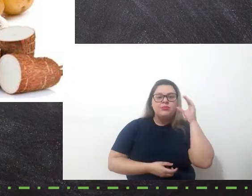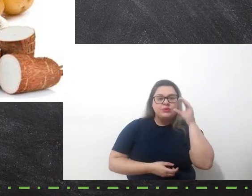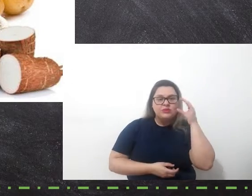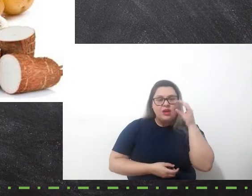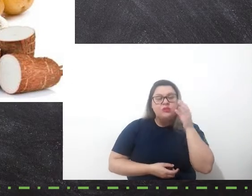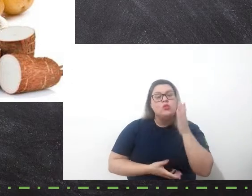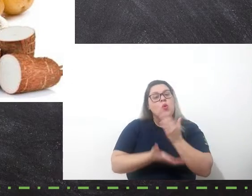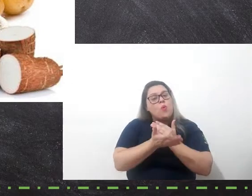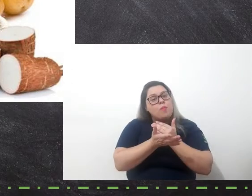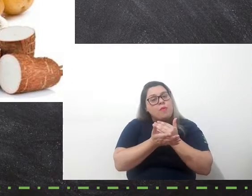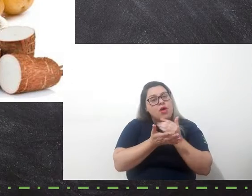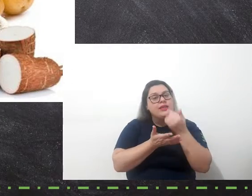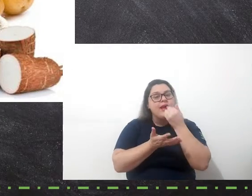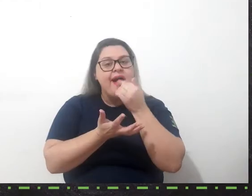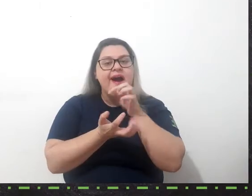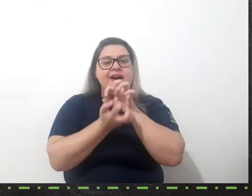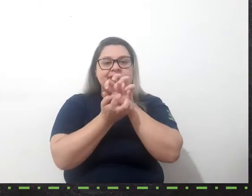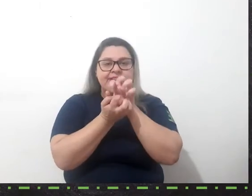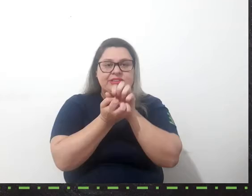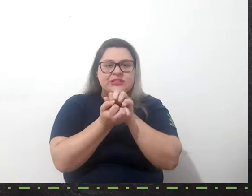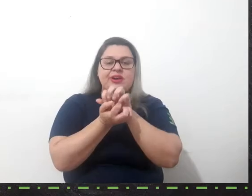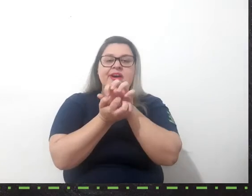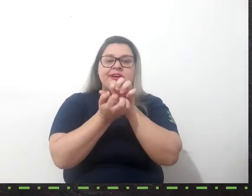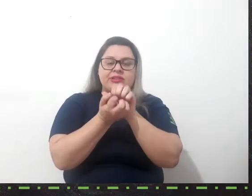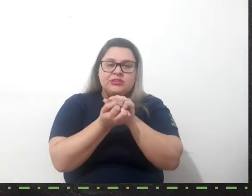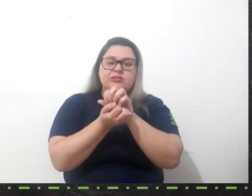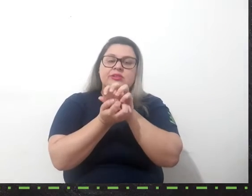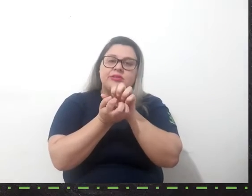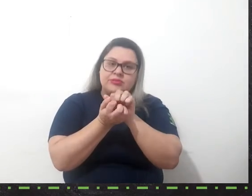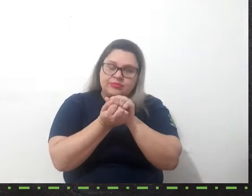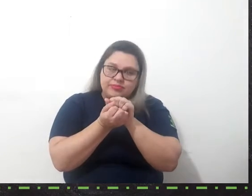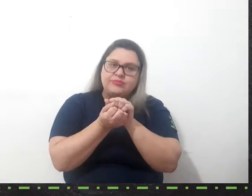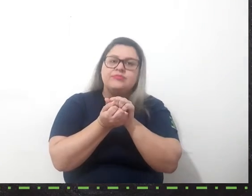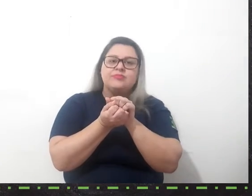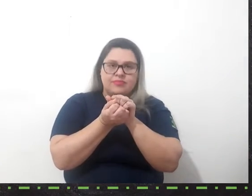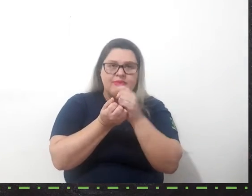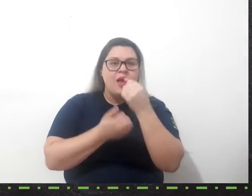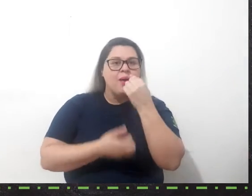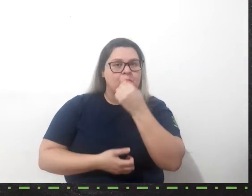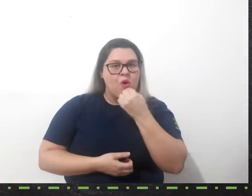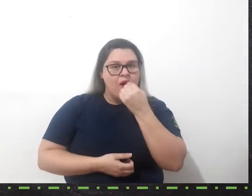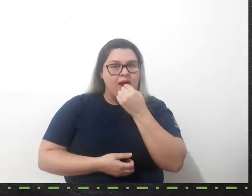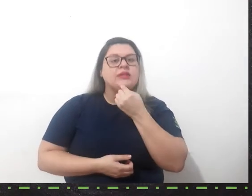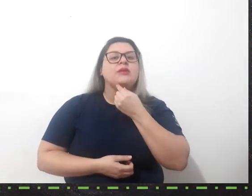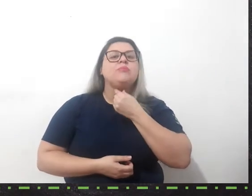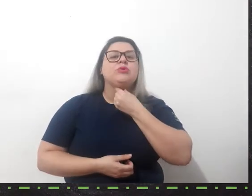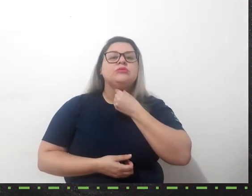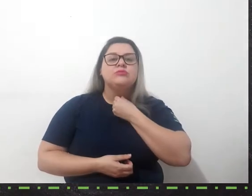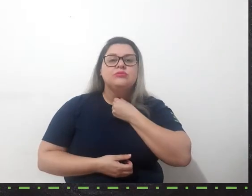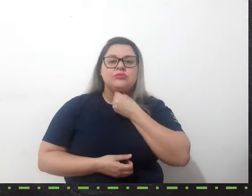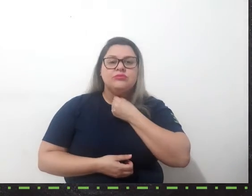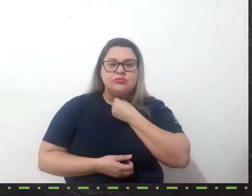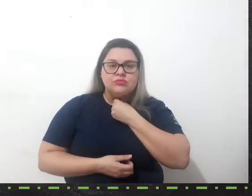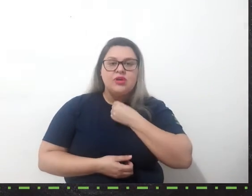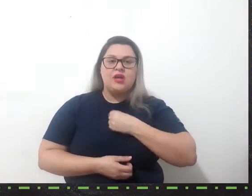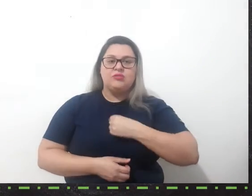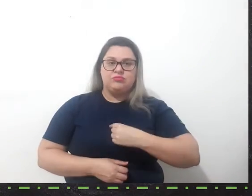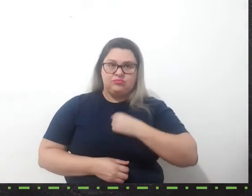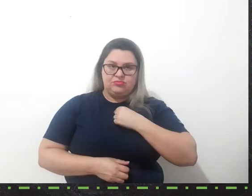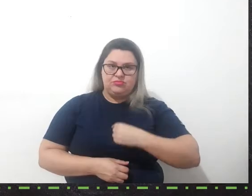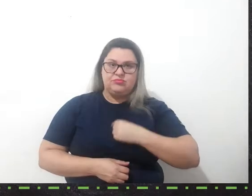ser digerido na boca. Passamos então, boca, temos a faringe, passamos pelo